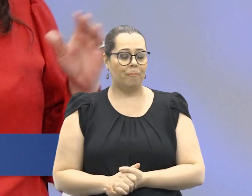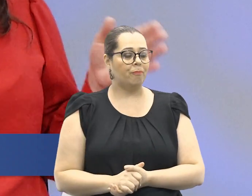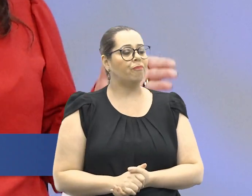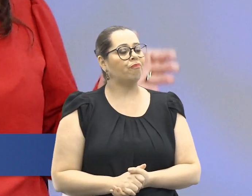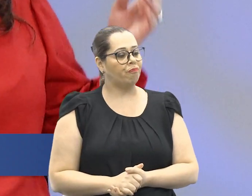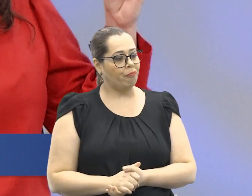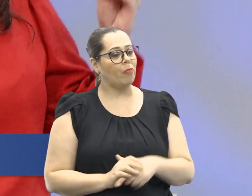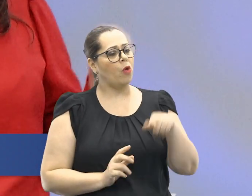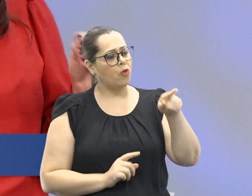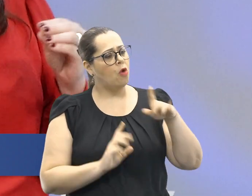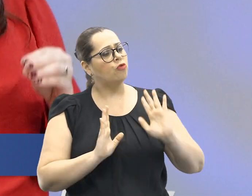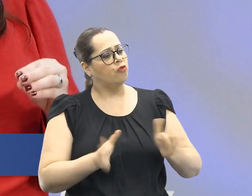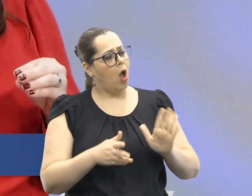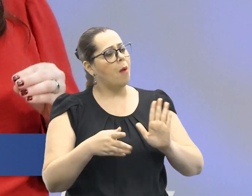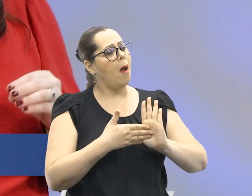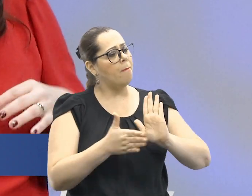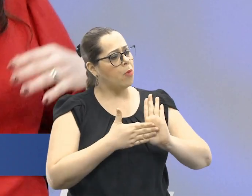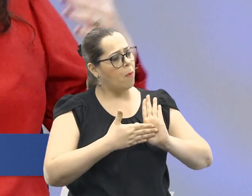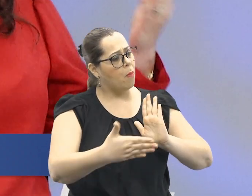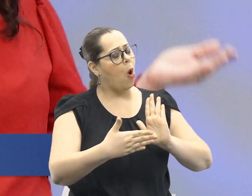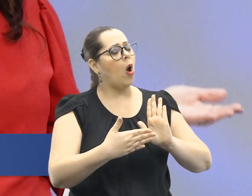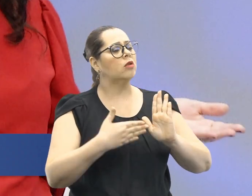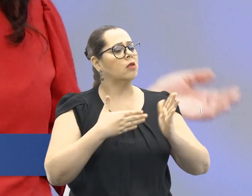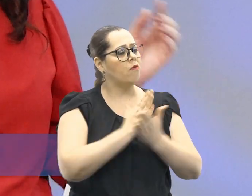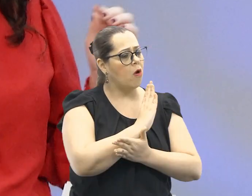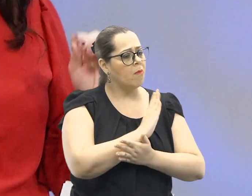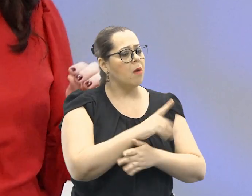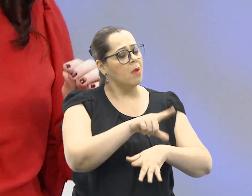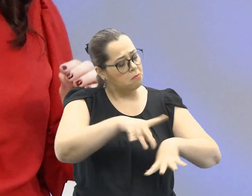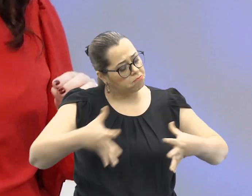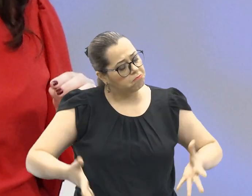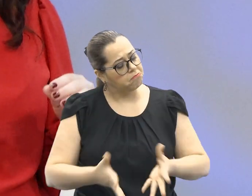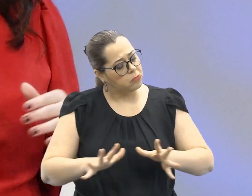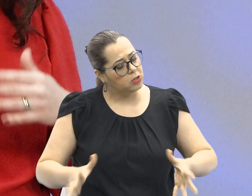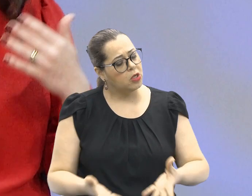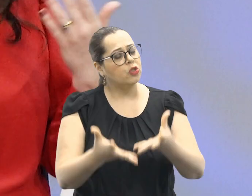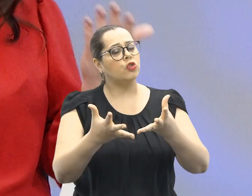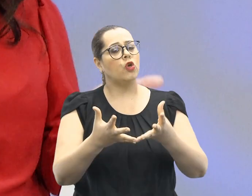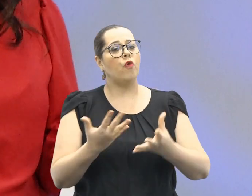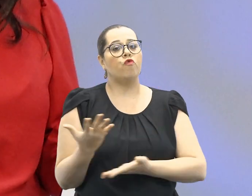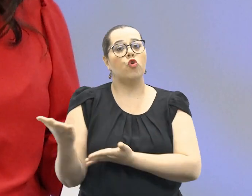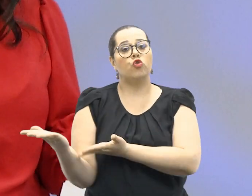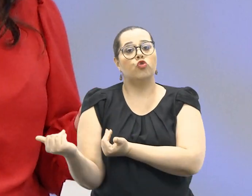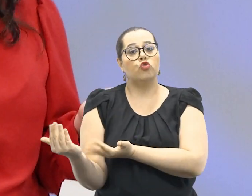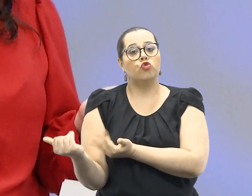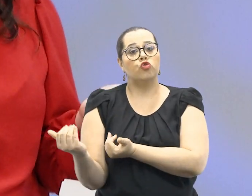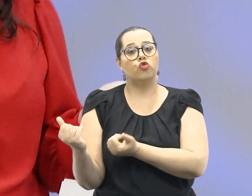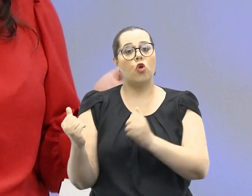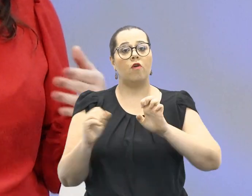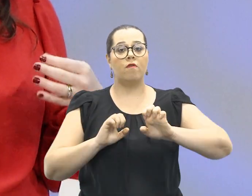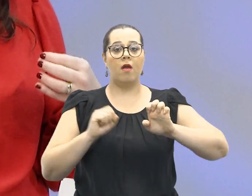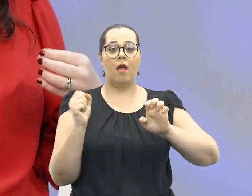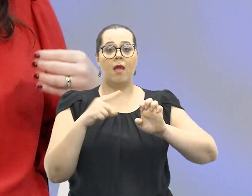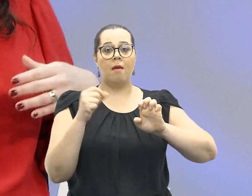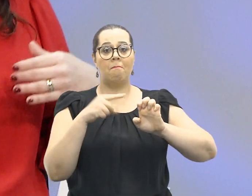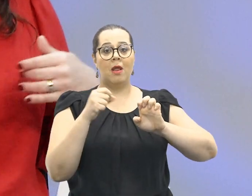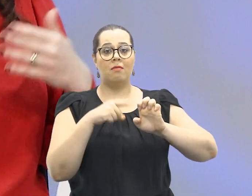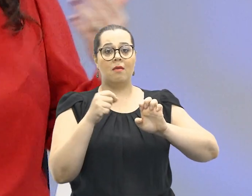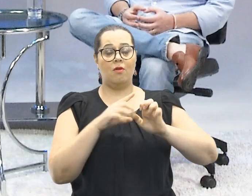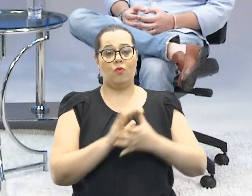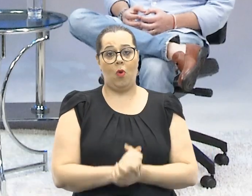relação a instituir a política municipal de incentivo ao jovem empreendedor. A gente também viu no início do programa essa